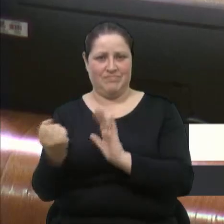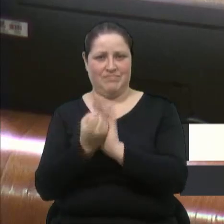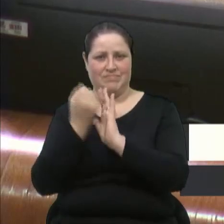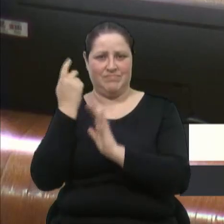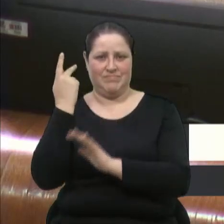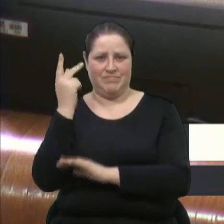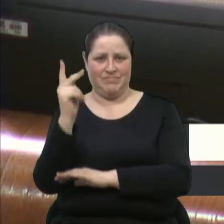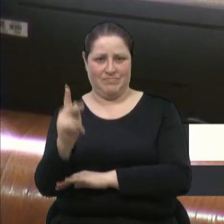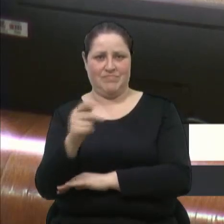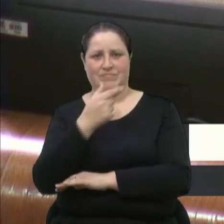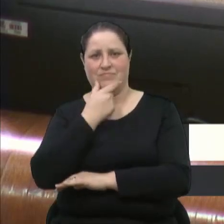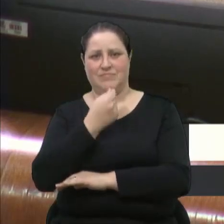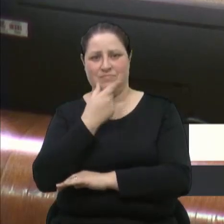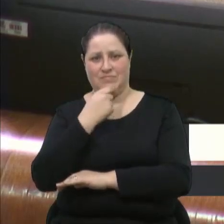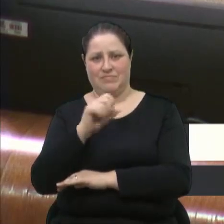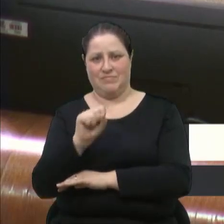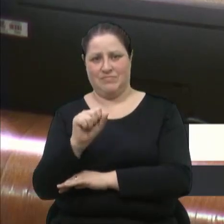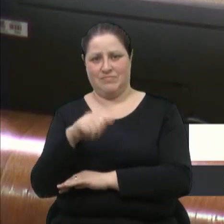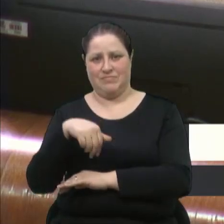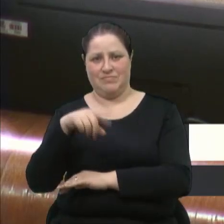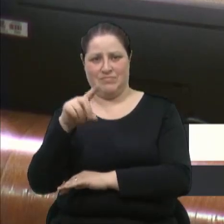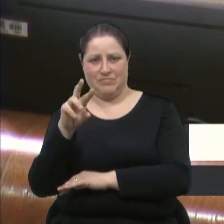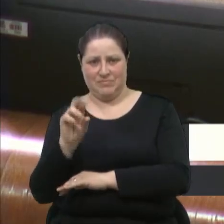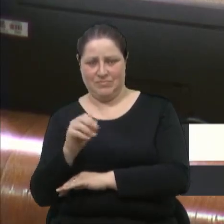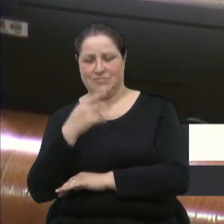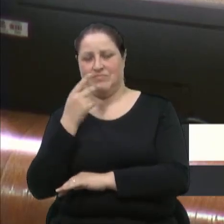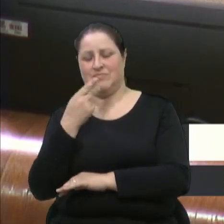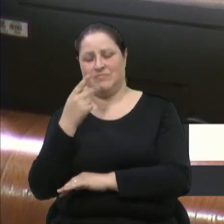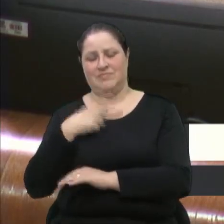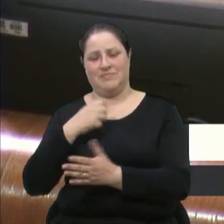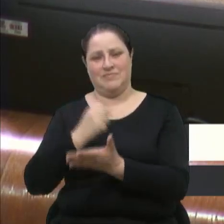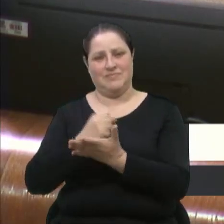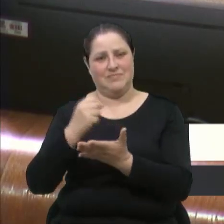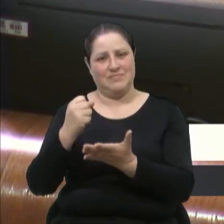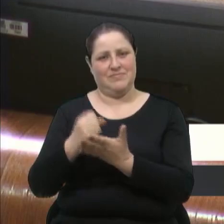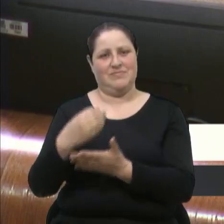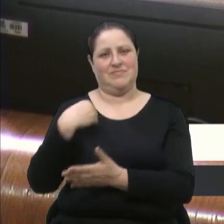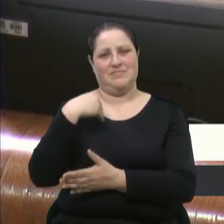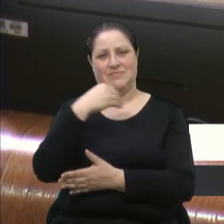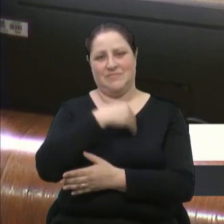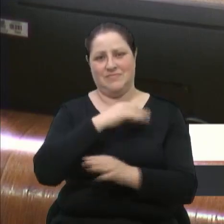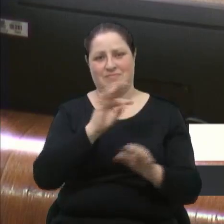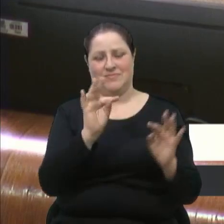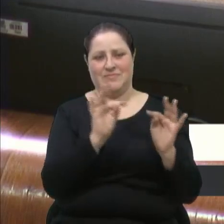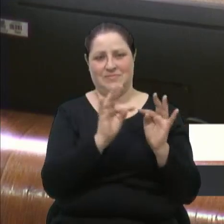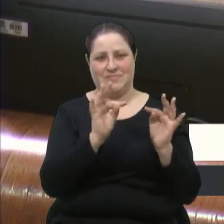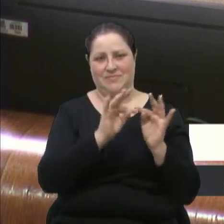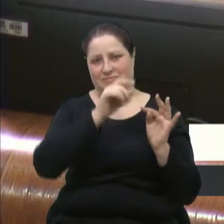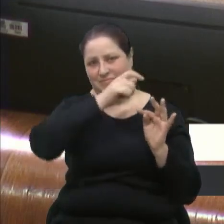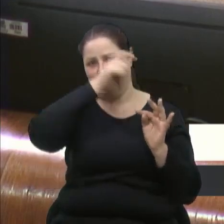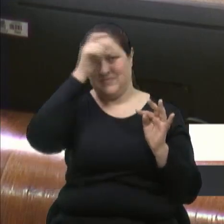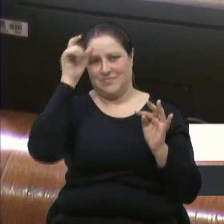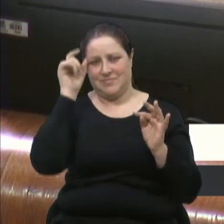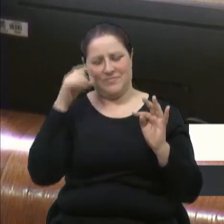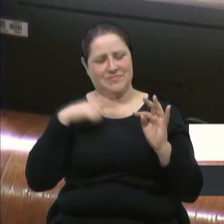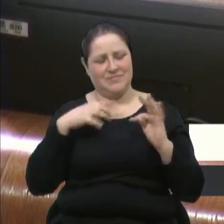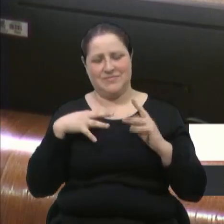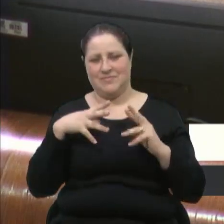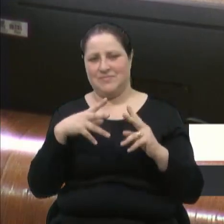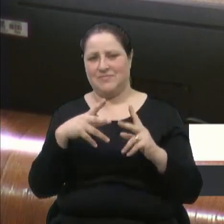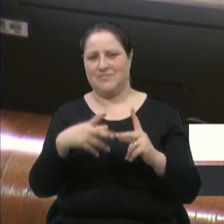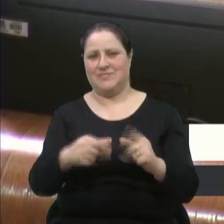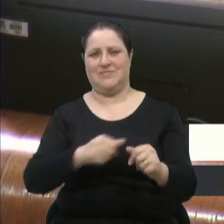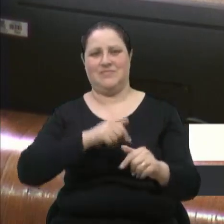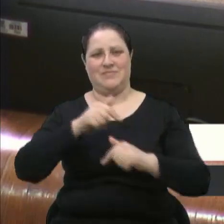Junqueira reafirmou, né, que estão contratando médicos, técnicos de enfermagem. Então, tem toda, né, enfim,